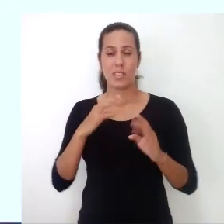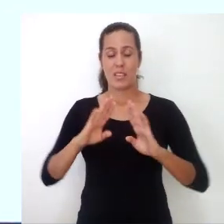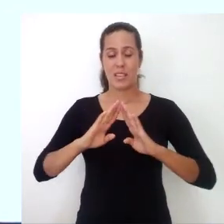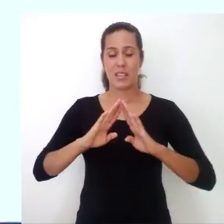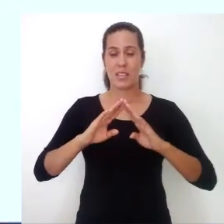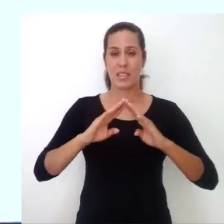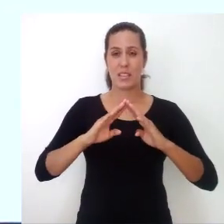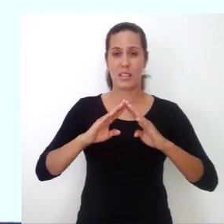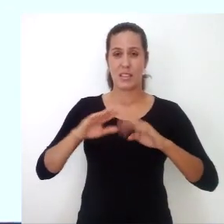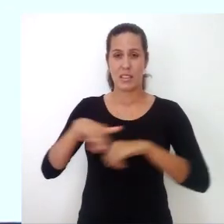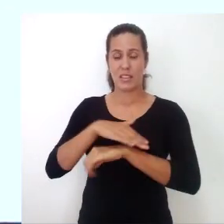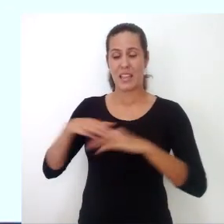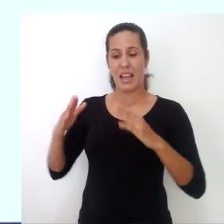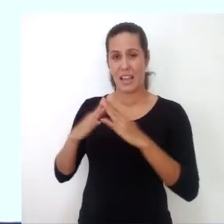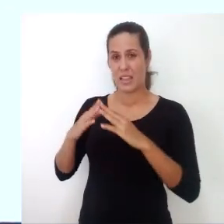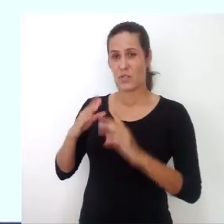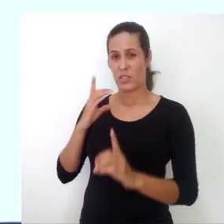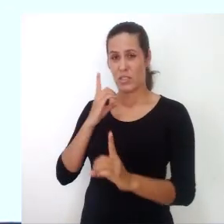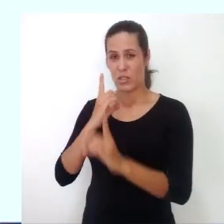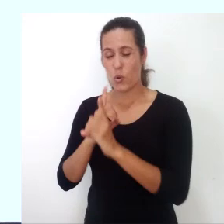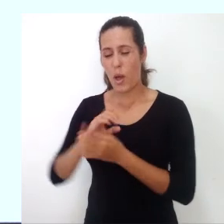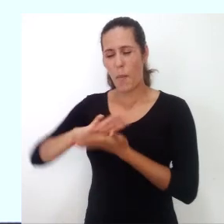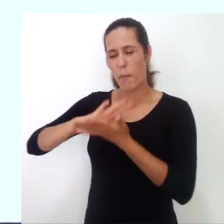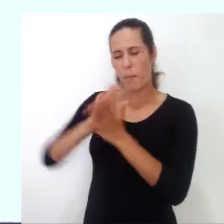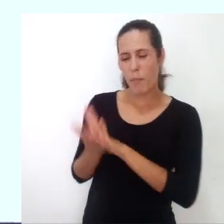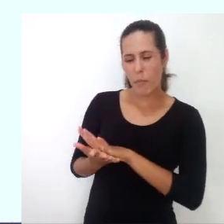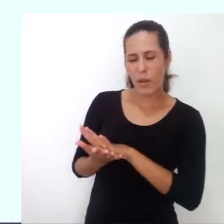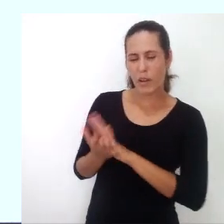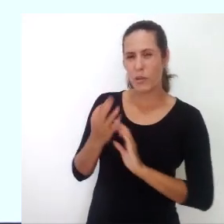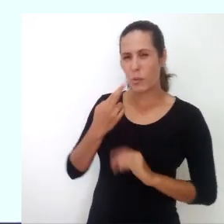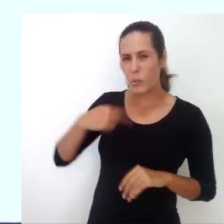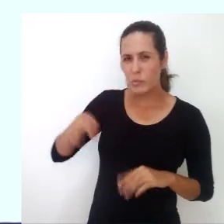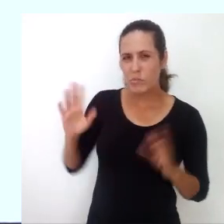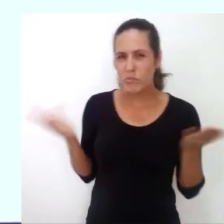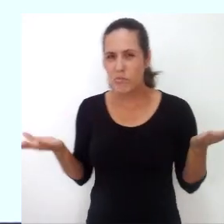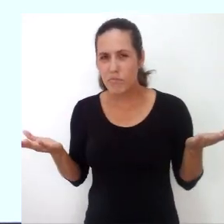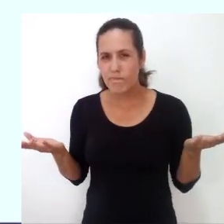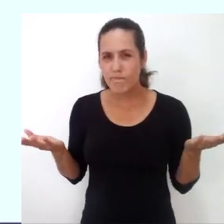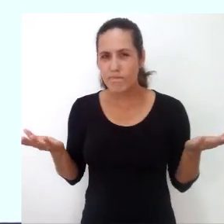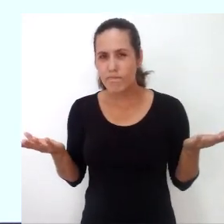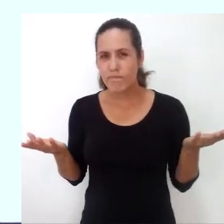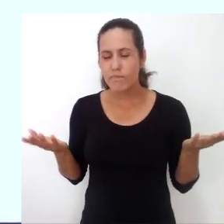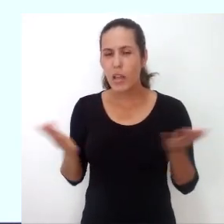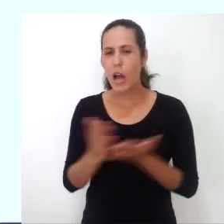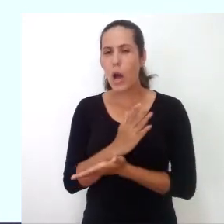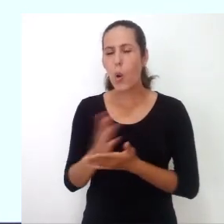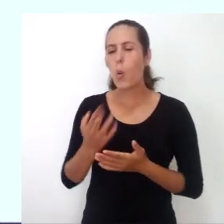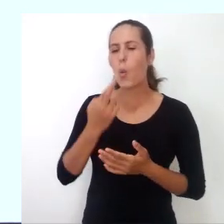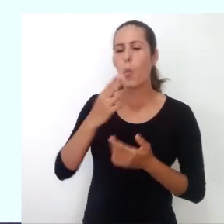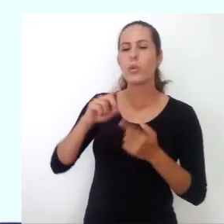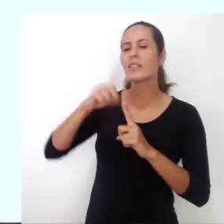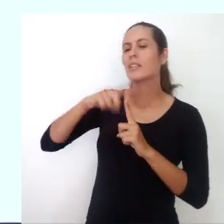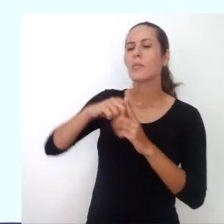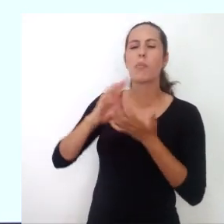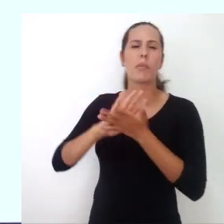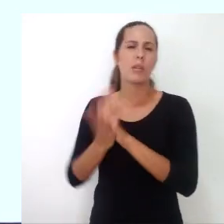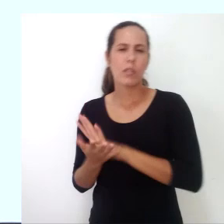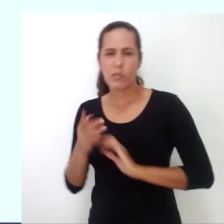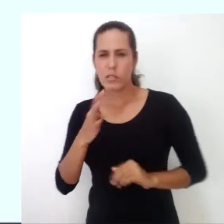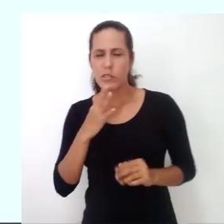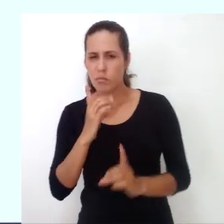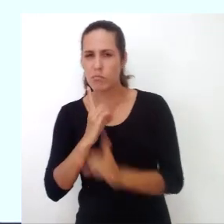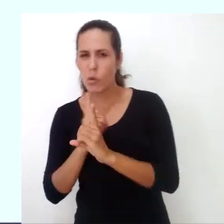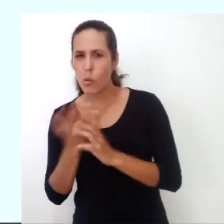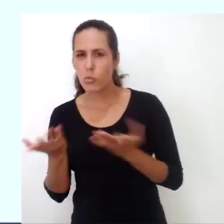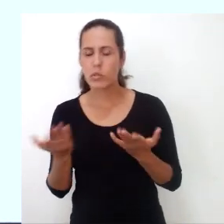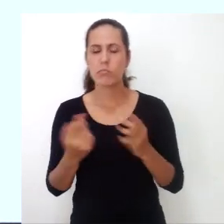de intolerância? Será? Outro ponto, será que nós somos intolerantes? Qual o ponto em